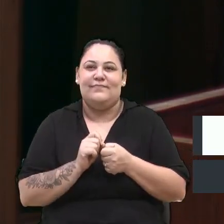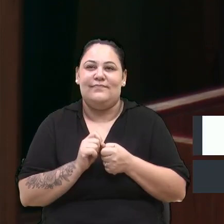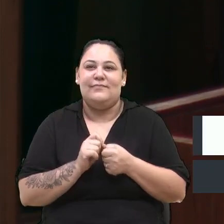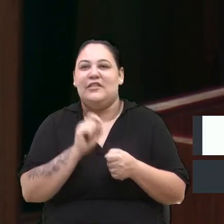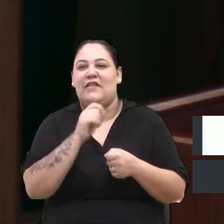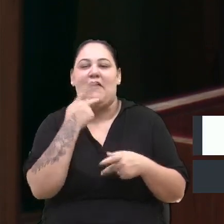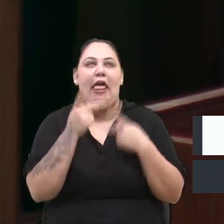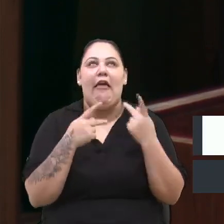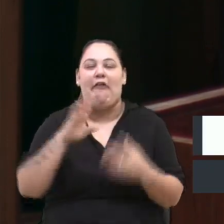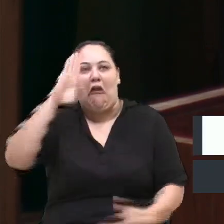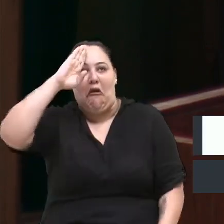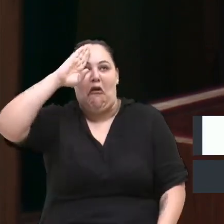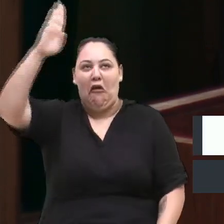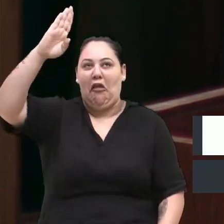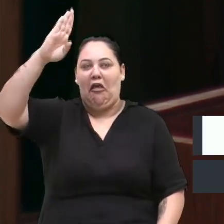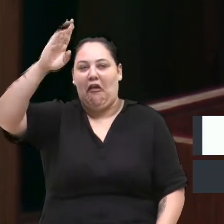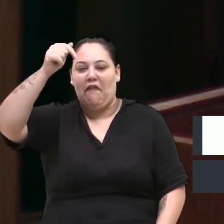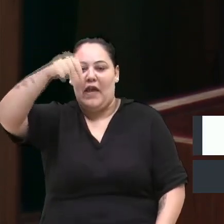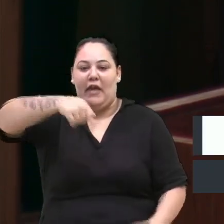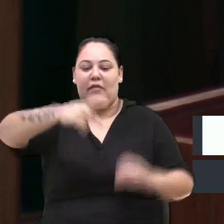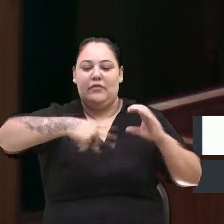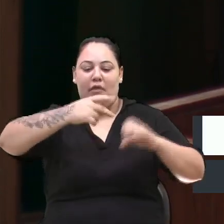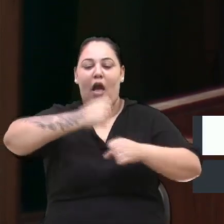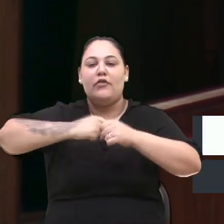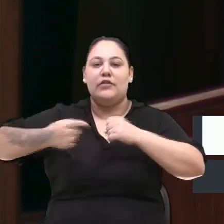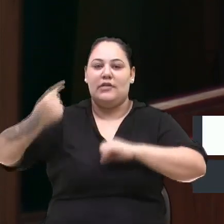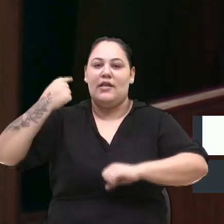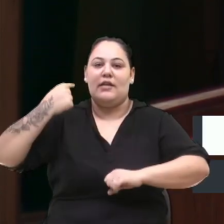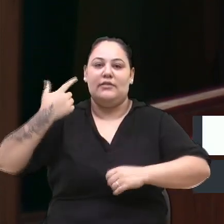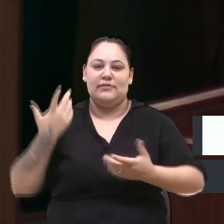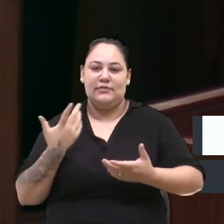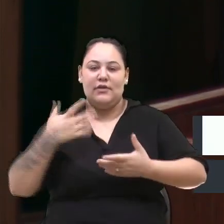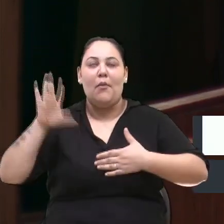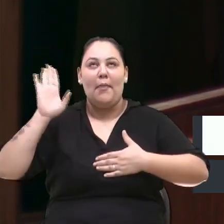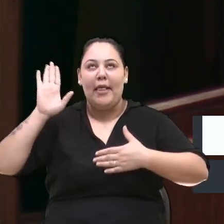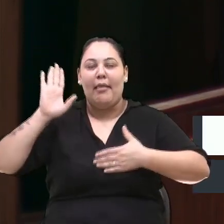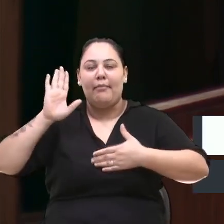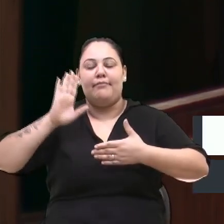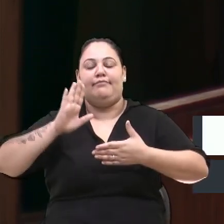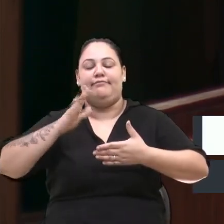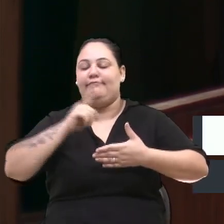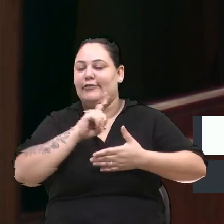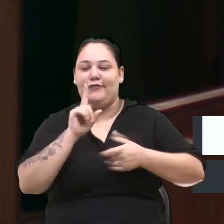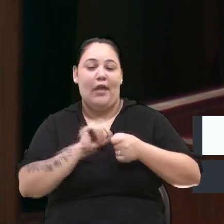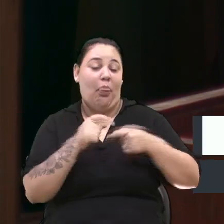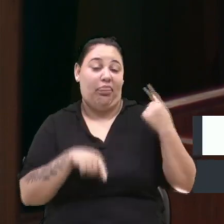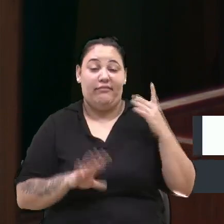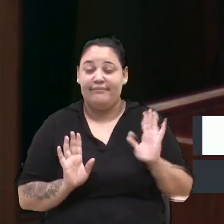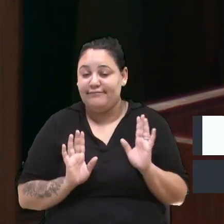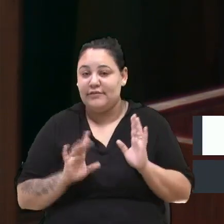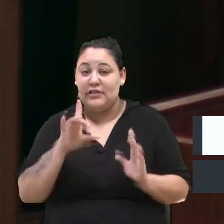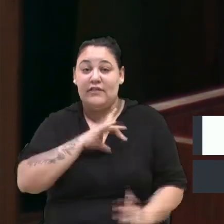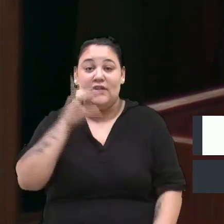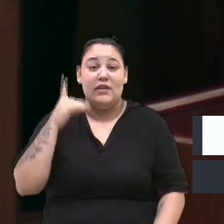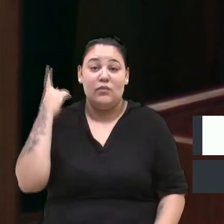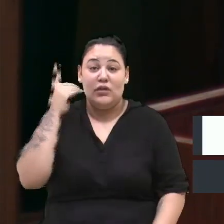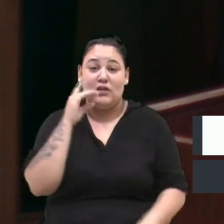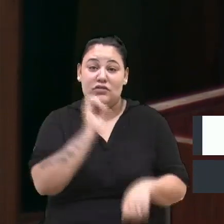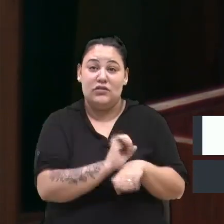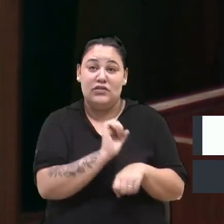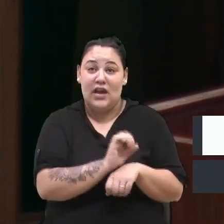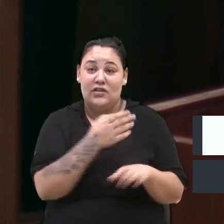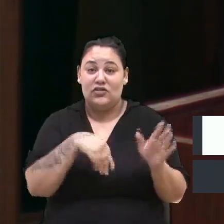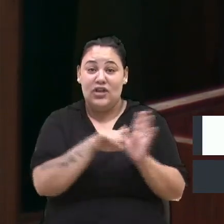coronéis da Câmara de Vereadores há tempos atrás, né? Que prometeram e não cumpriram. Tiveram deputados estaduais que chegaram aí